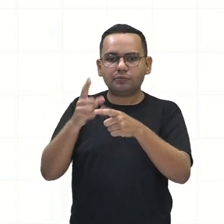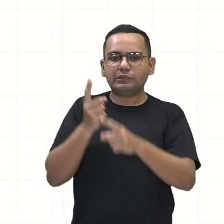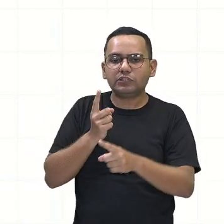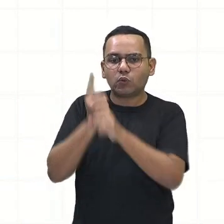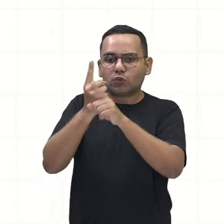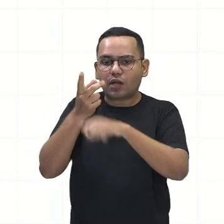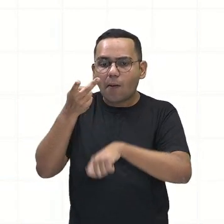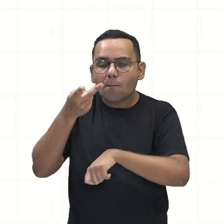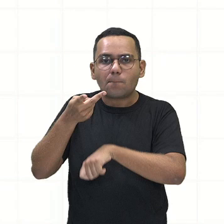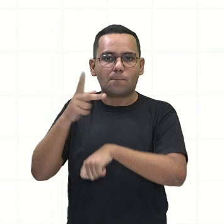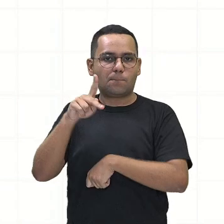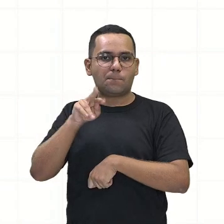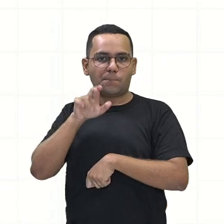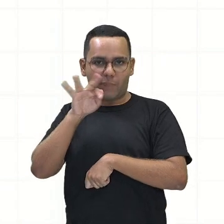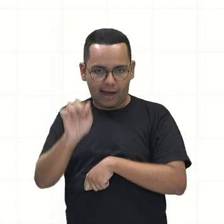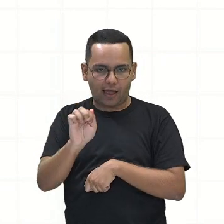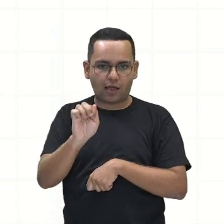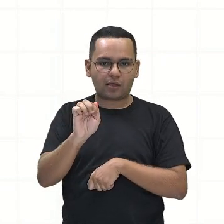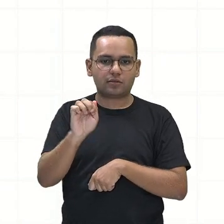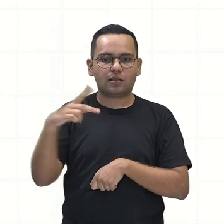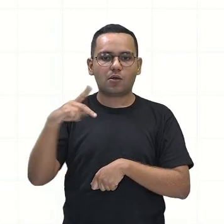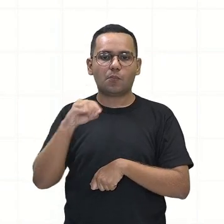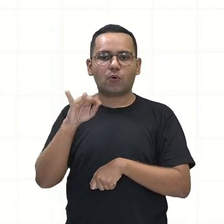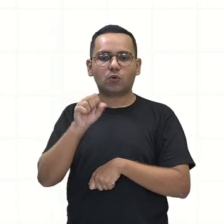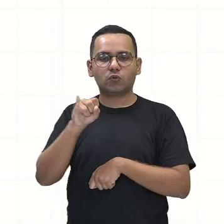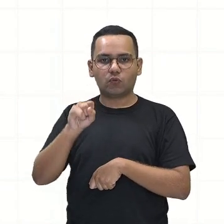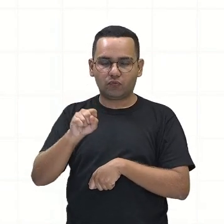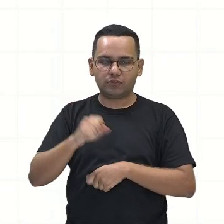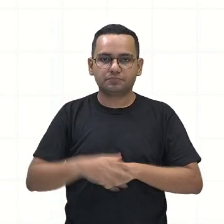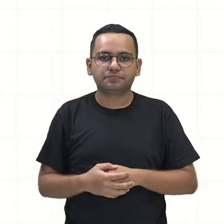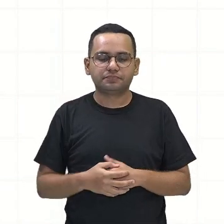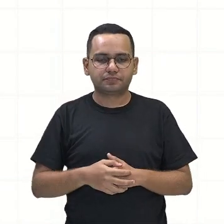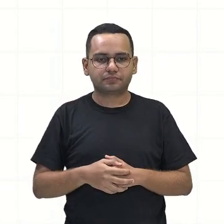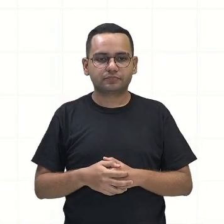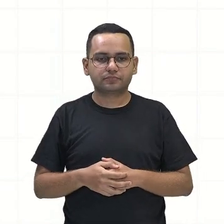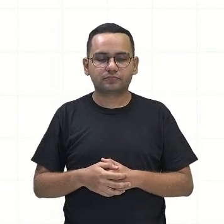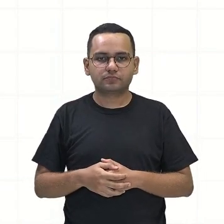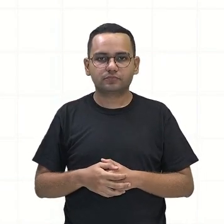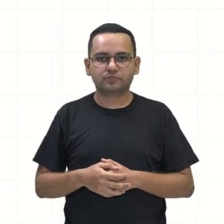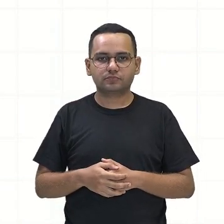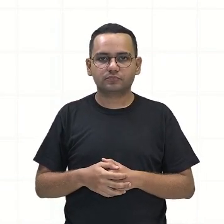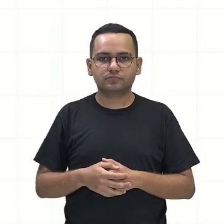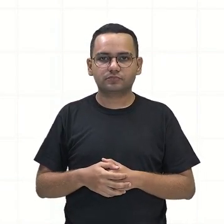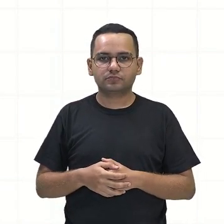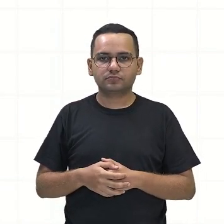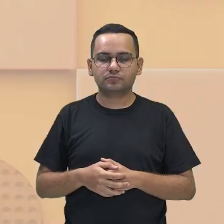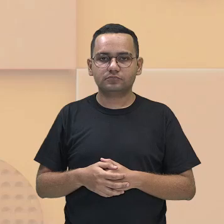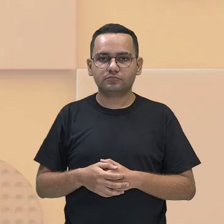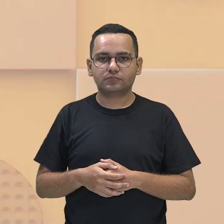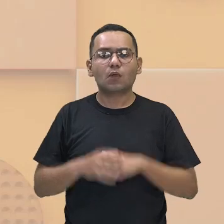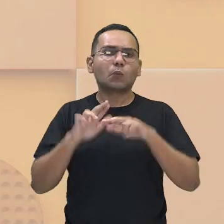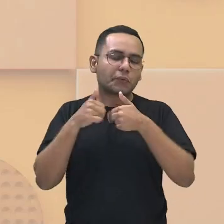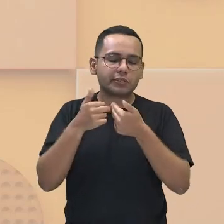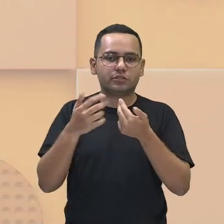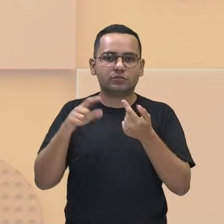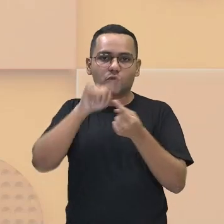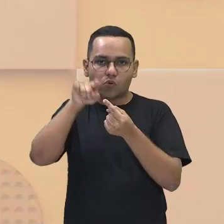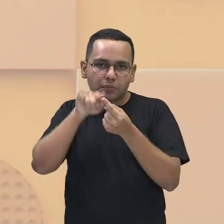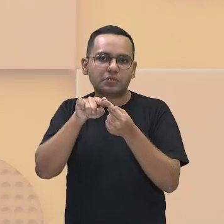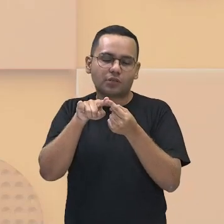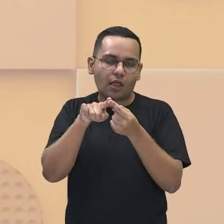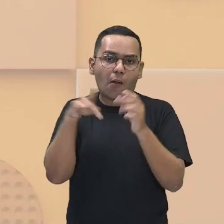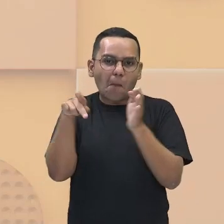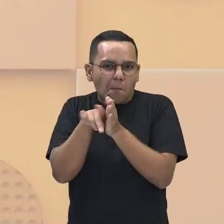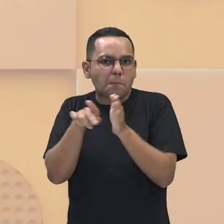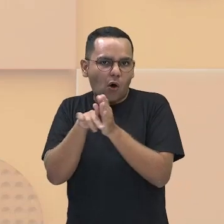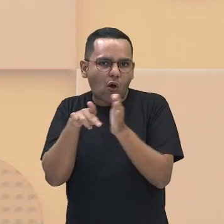temos o objetivo principal dos europeus, que era justamente o quê? Encontrar metais preciosos. E no momento em que eles encontram